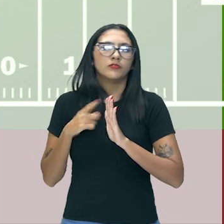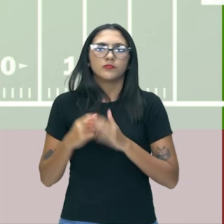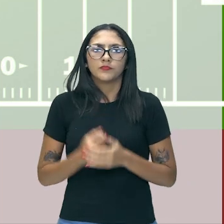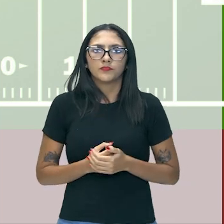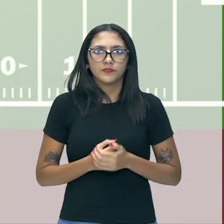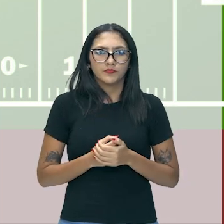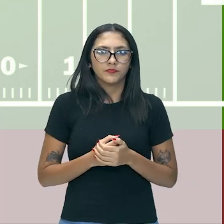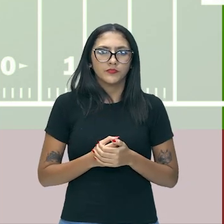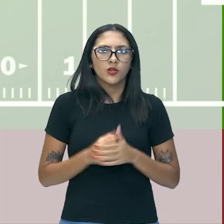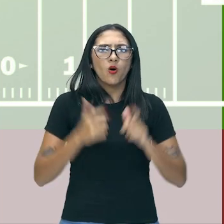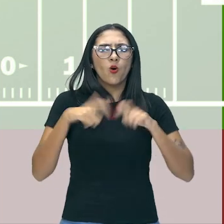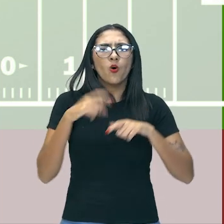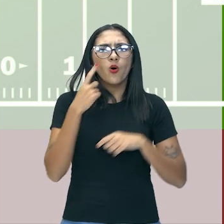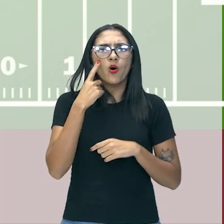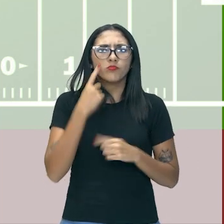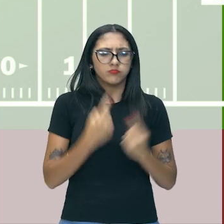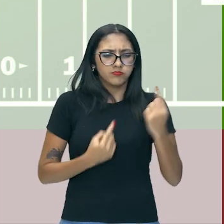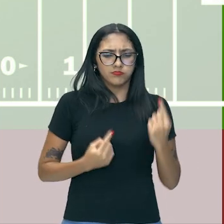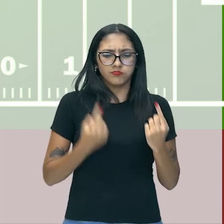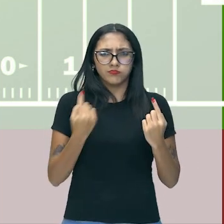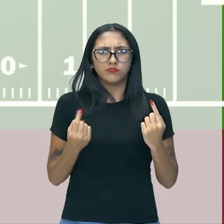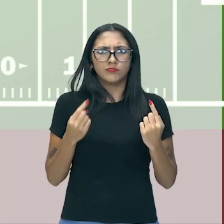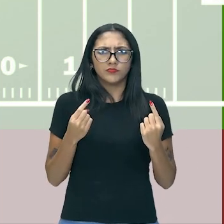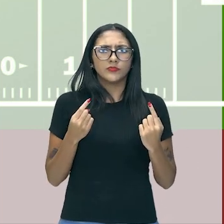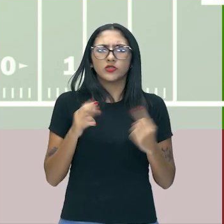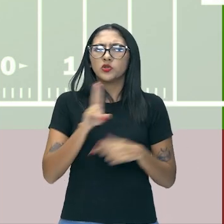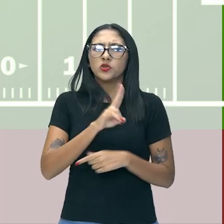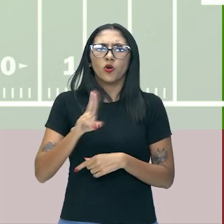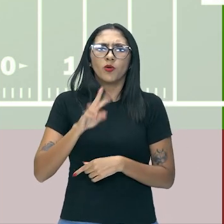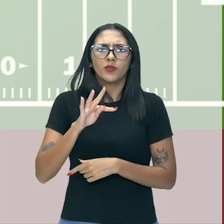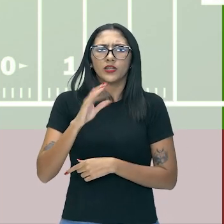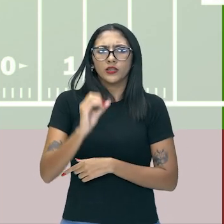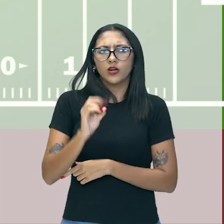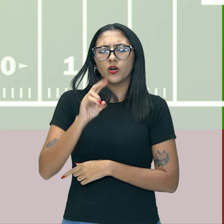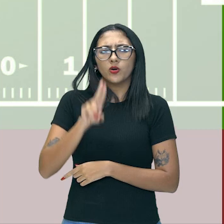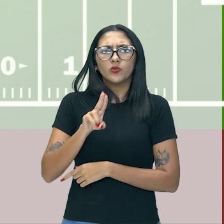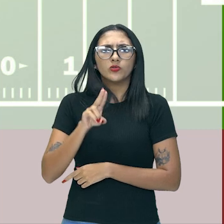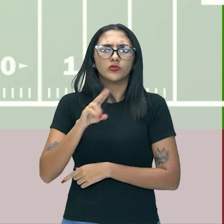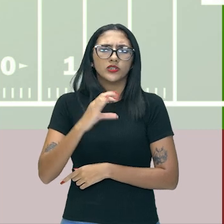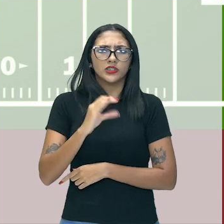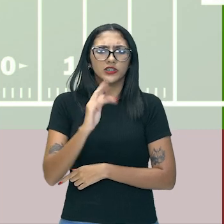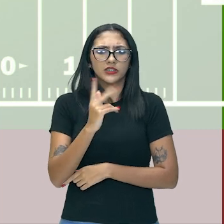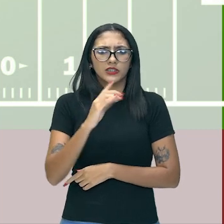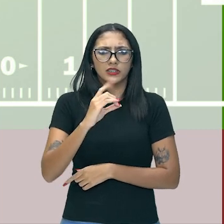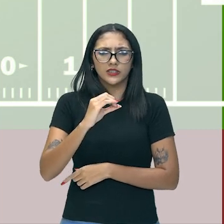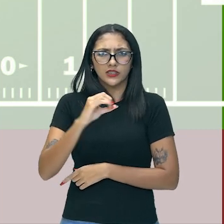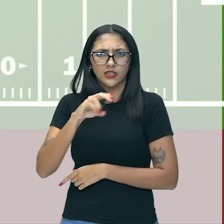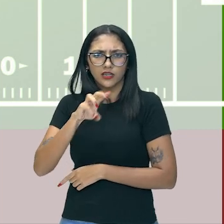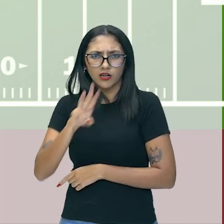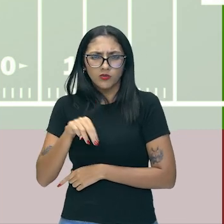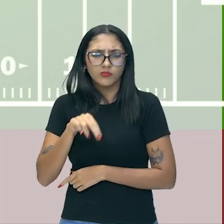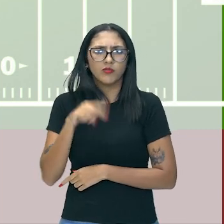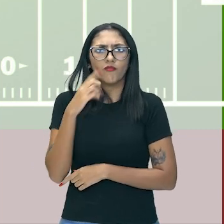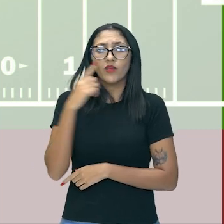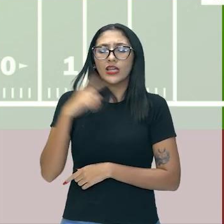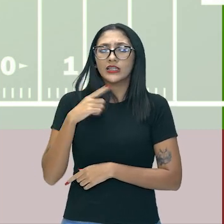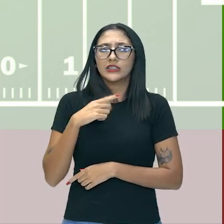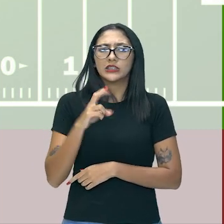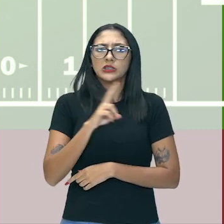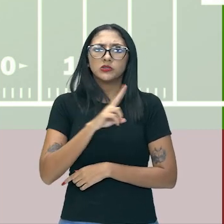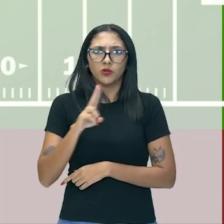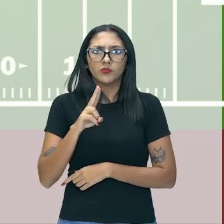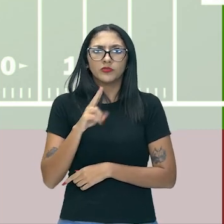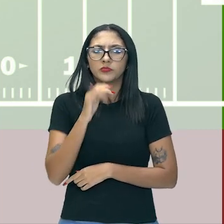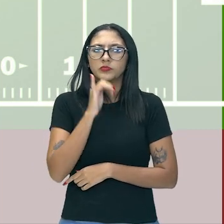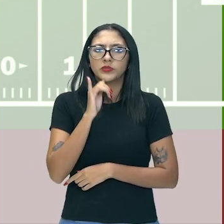escrito touchdown, são as end zones. Então, o jogador, ele está aqui, os jogadores dessa equipe estão aqui, eles vão